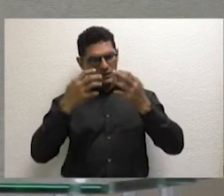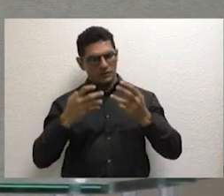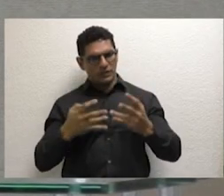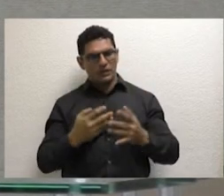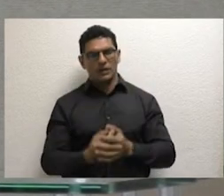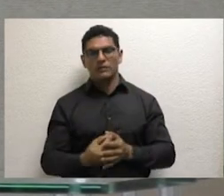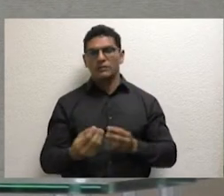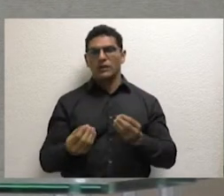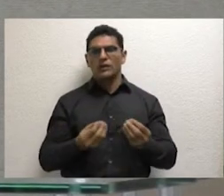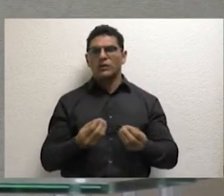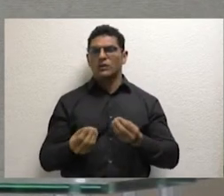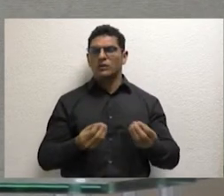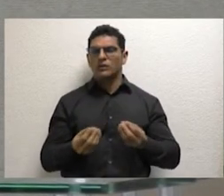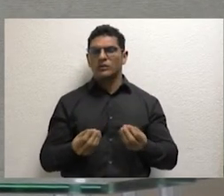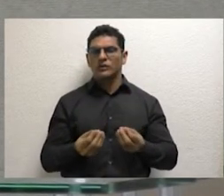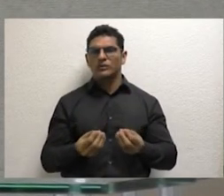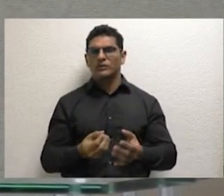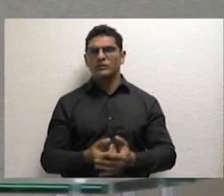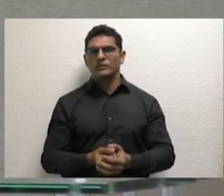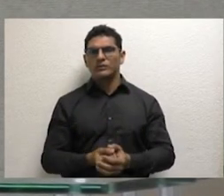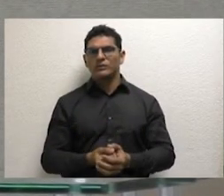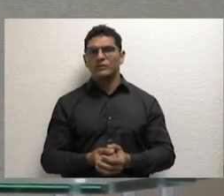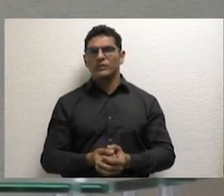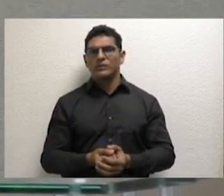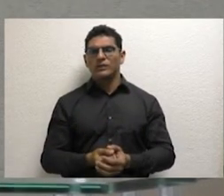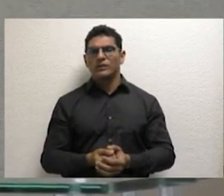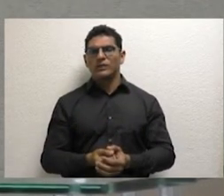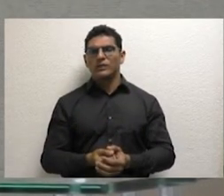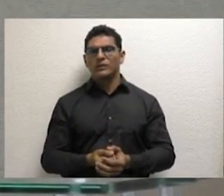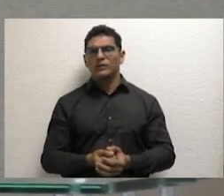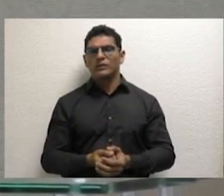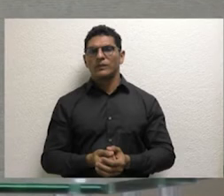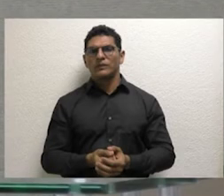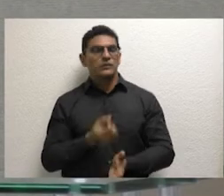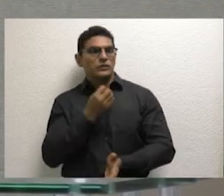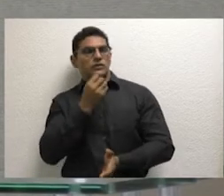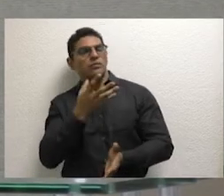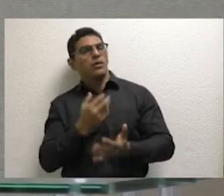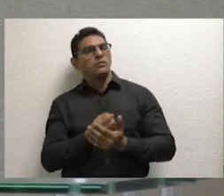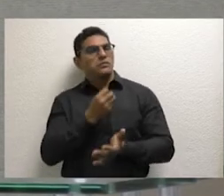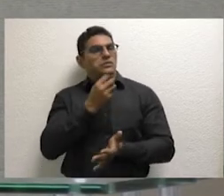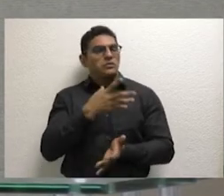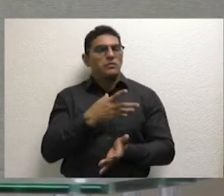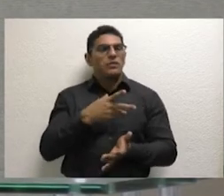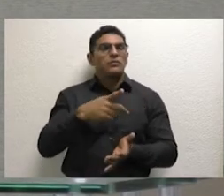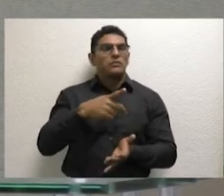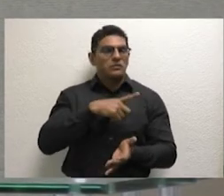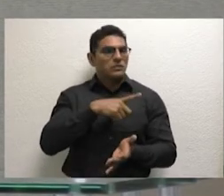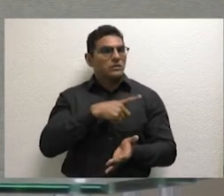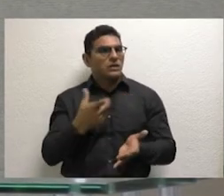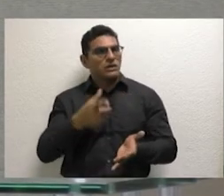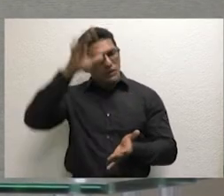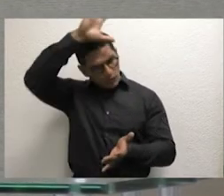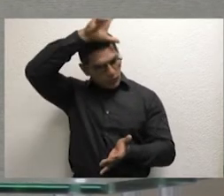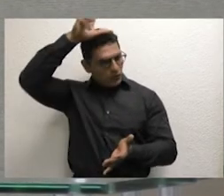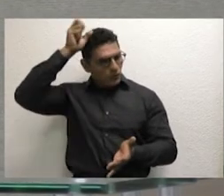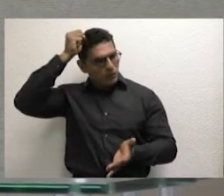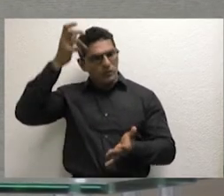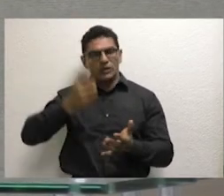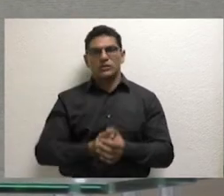benefícios evitáveis durante todo esse tempo o que de benefícios evitáveis o Amazonas